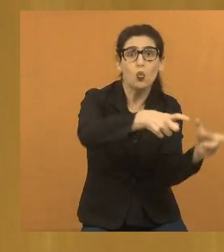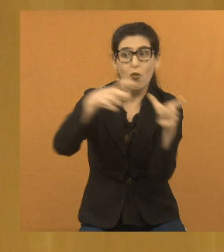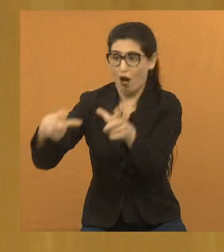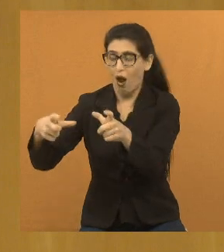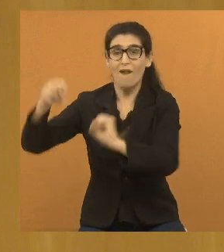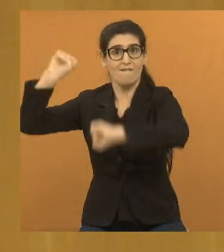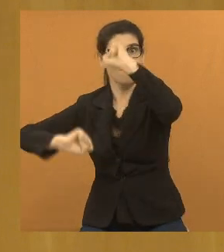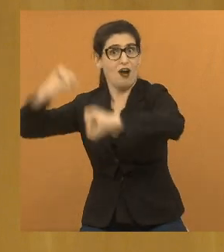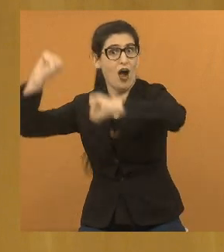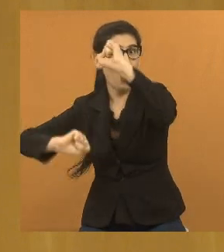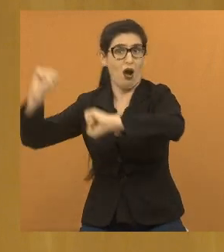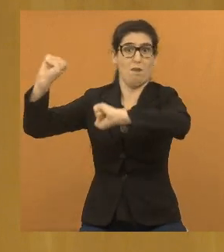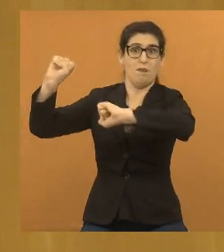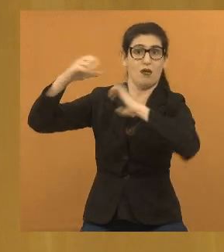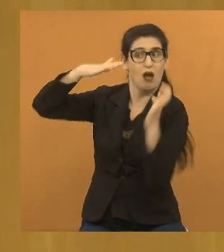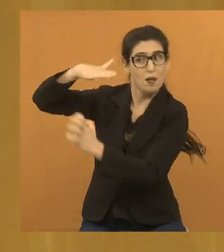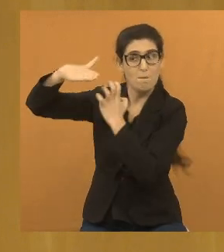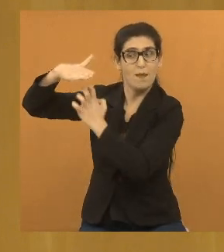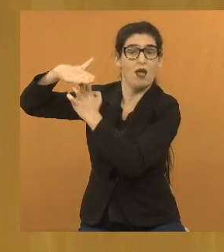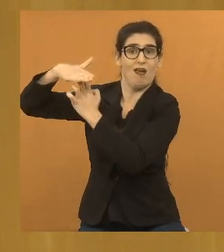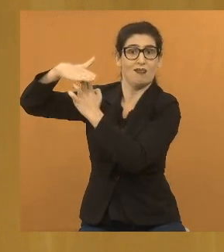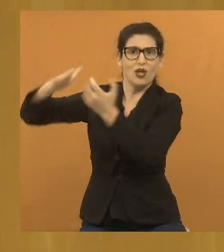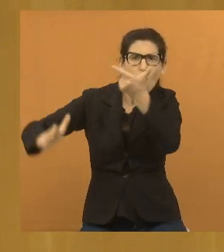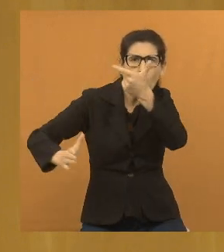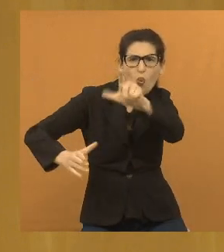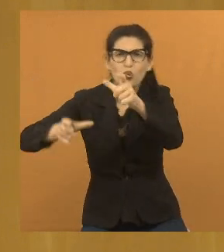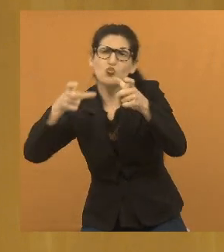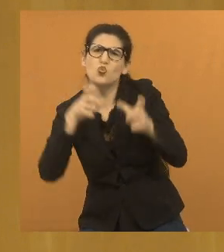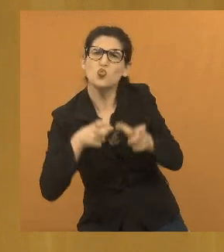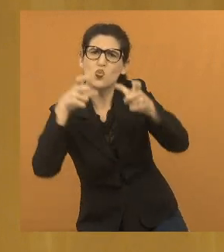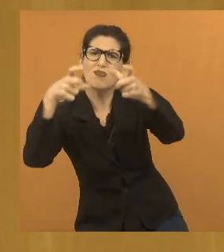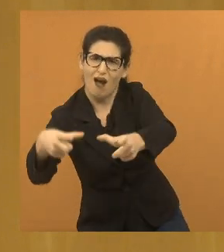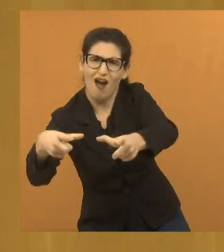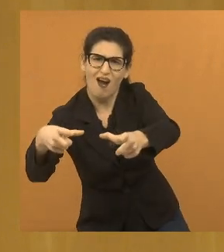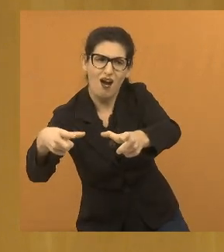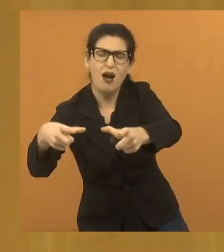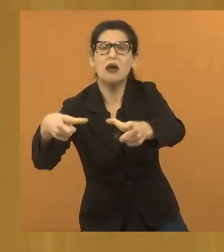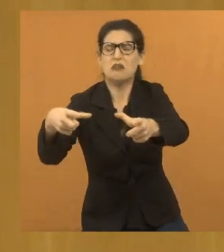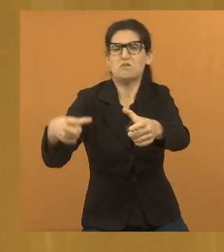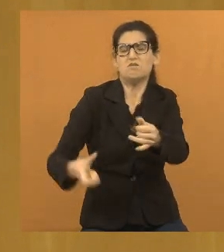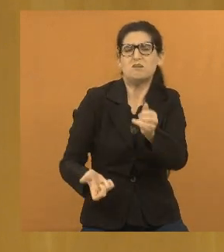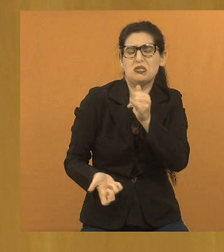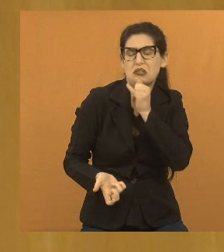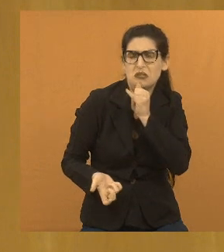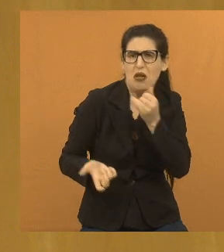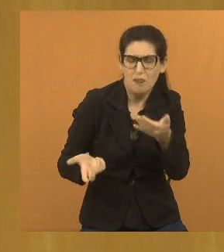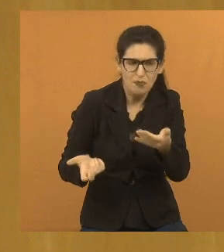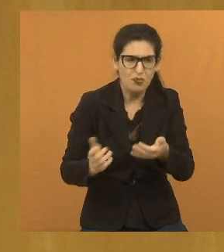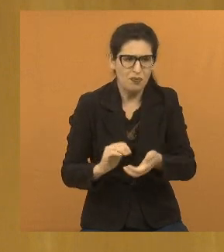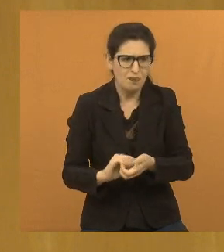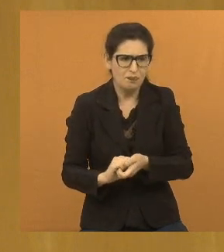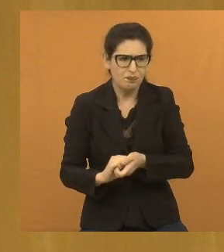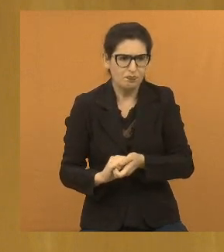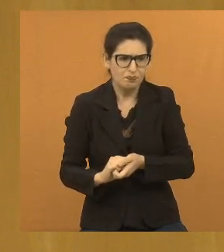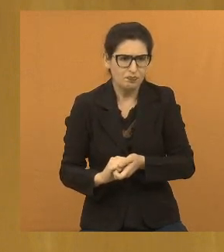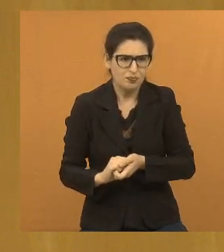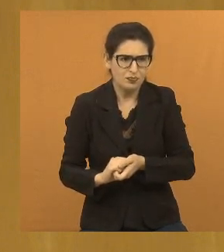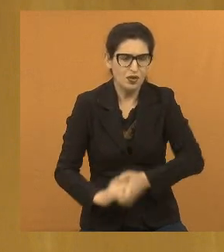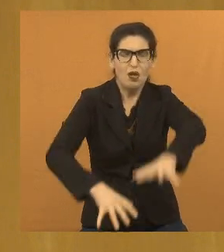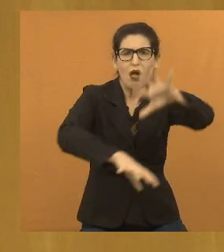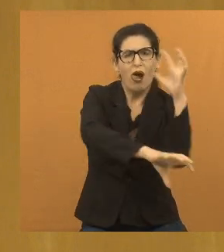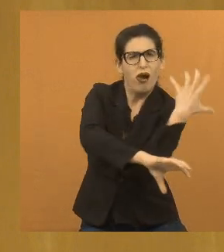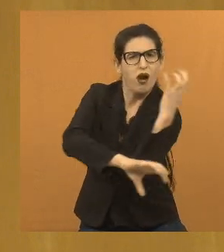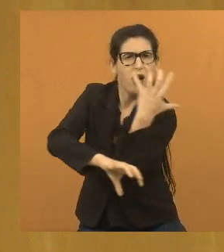indústrias. Quais são as regiões que necessariamente devem ter um regramento ambiental